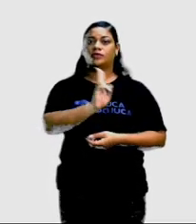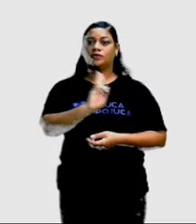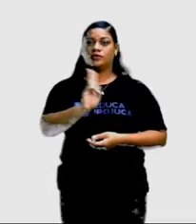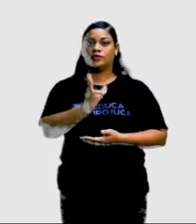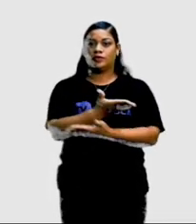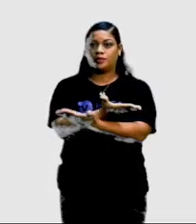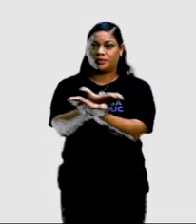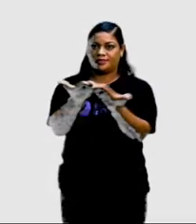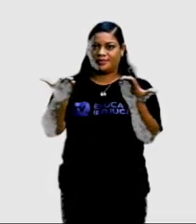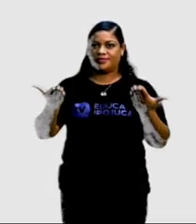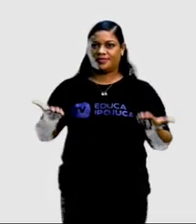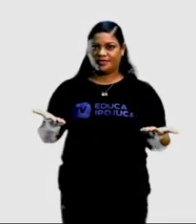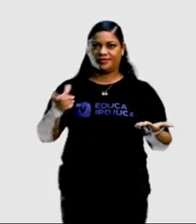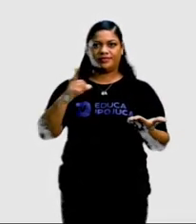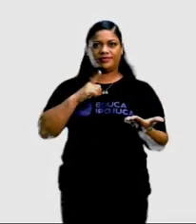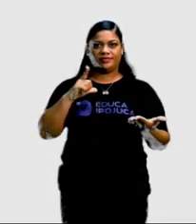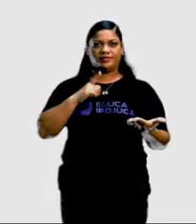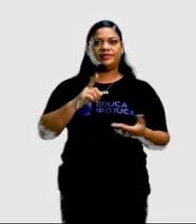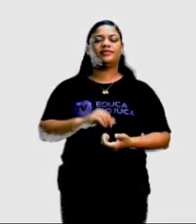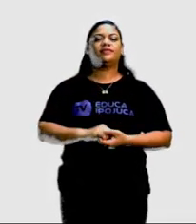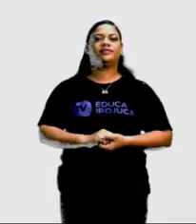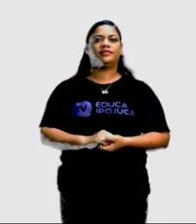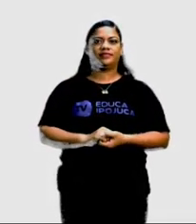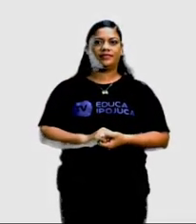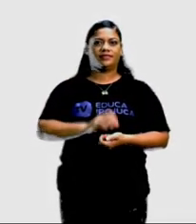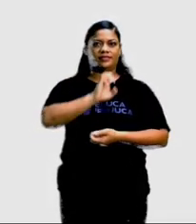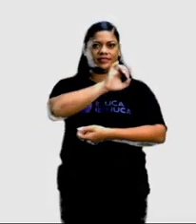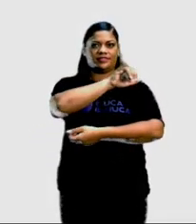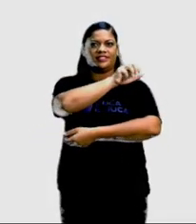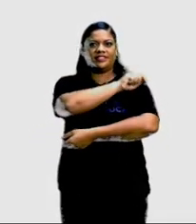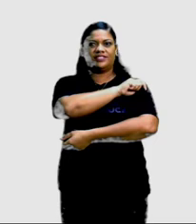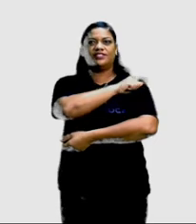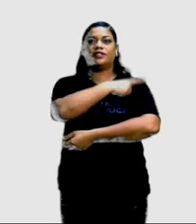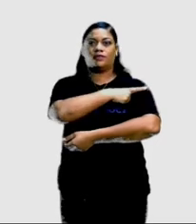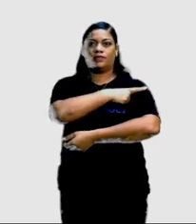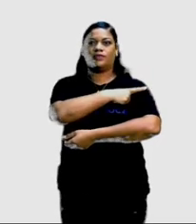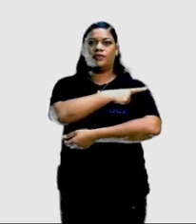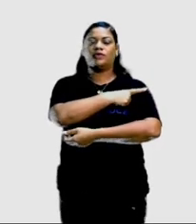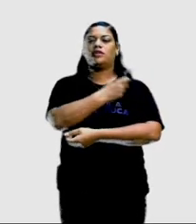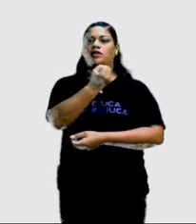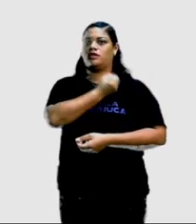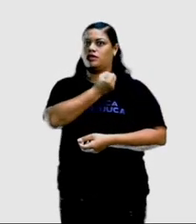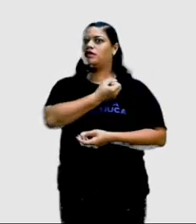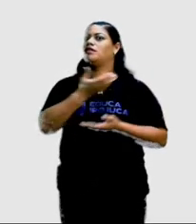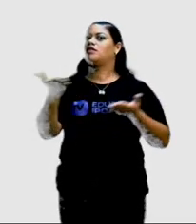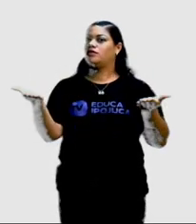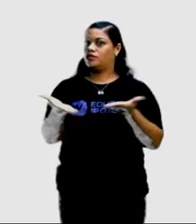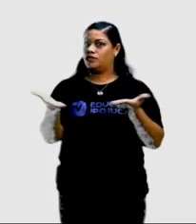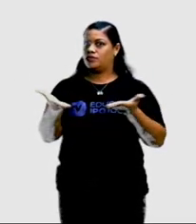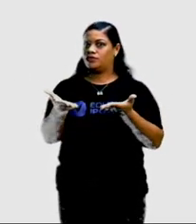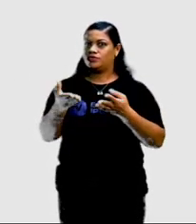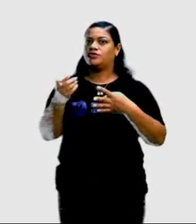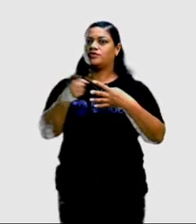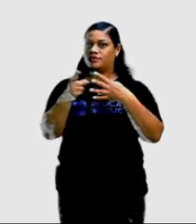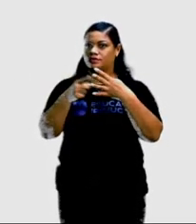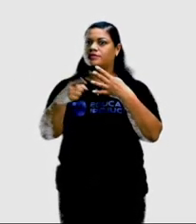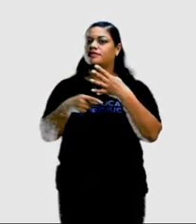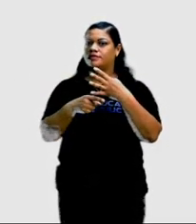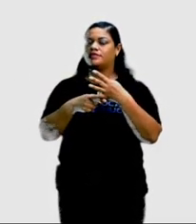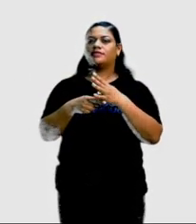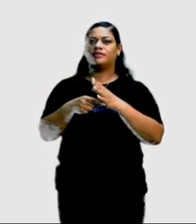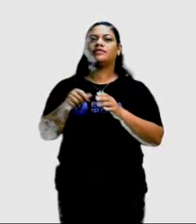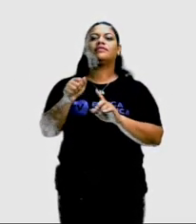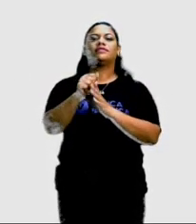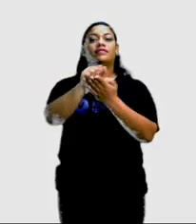de vocês. Temos aqui a nossa turma EJA fase 1 e a data de hoje. É importante datar as suas